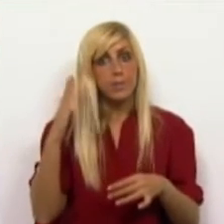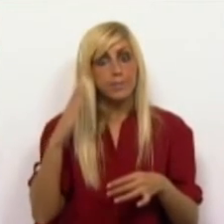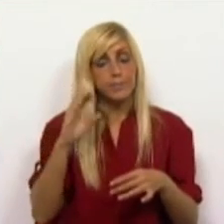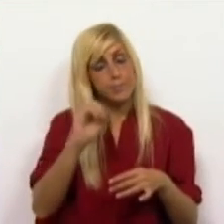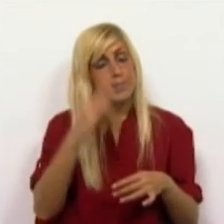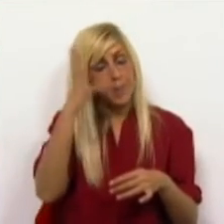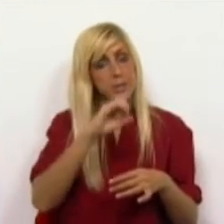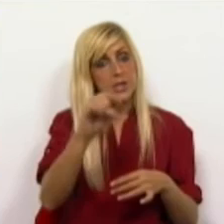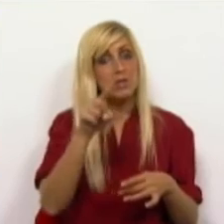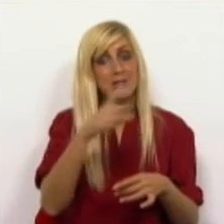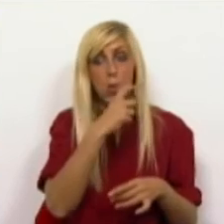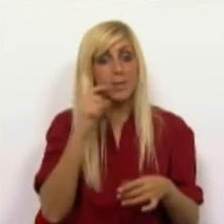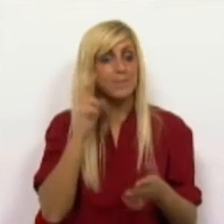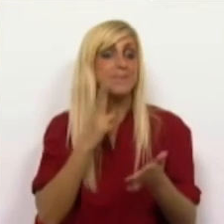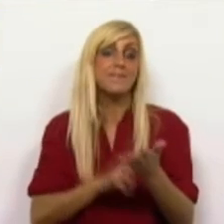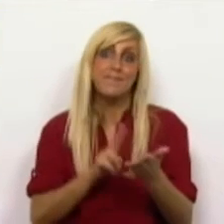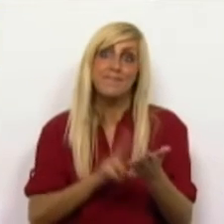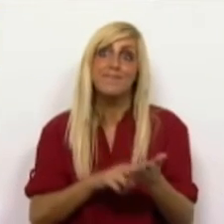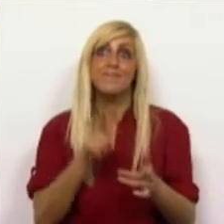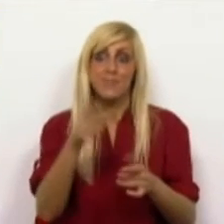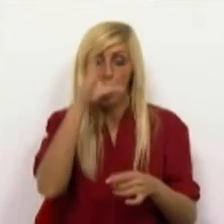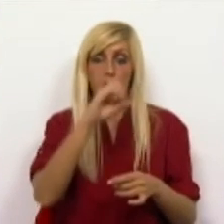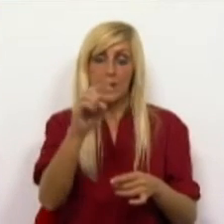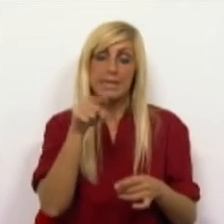este o compromisso real do Governo? É